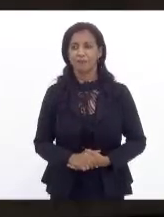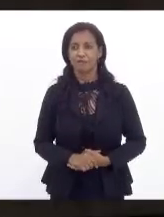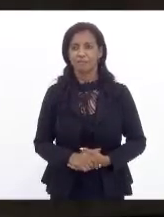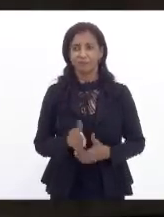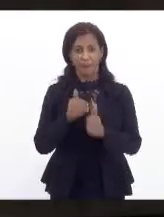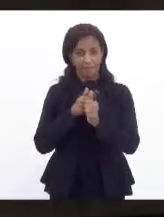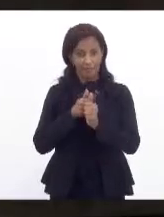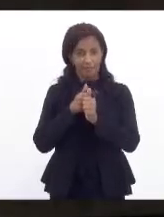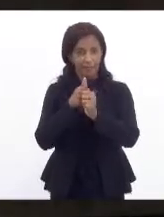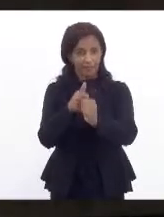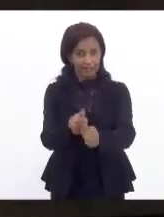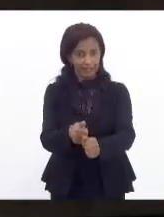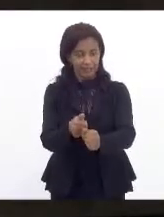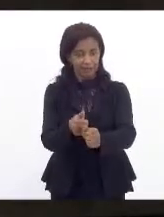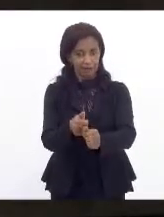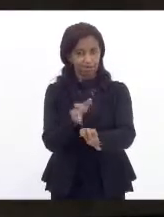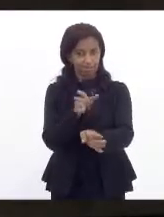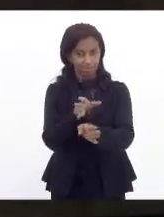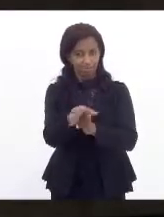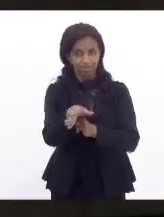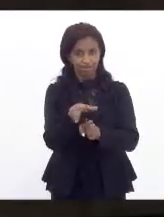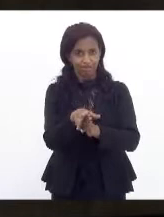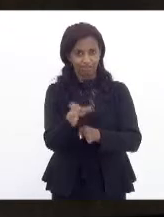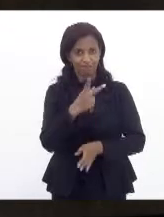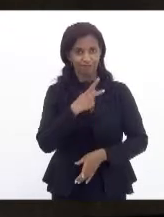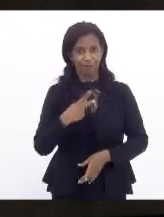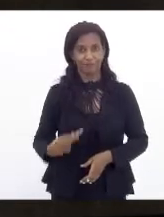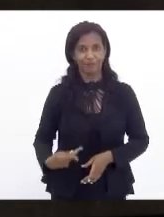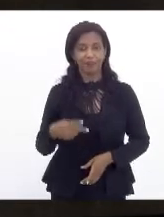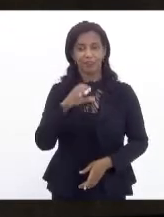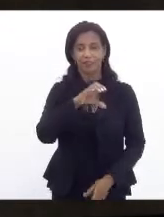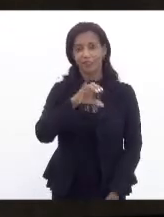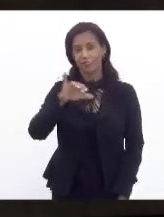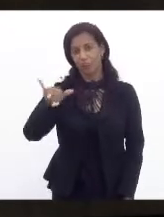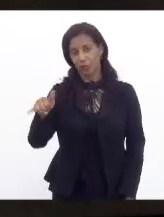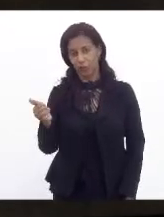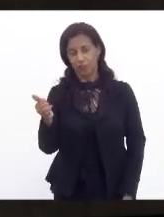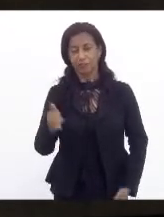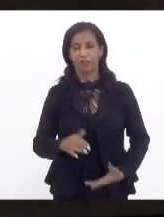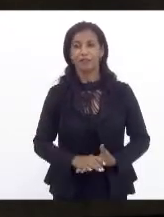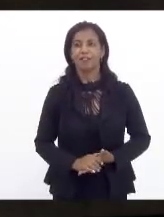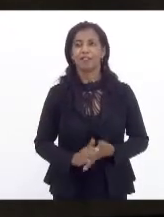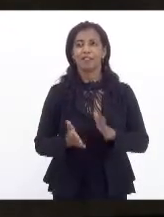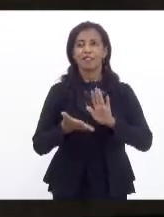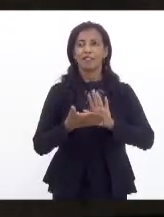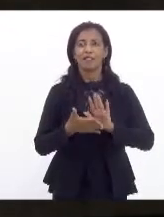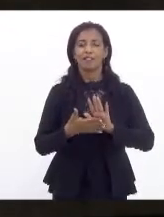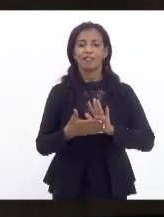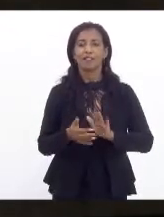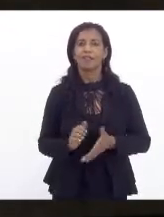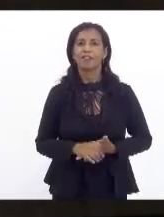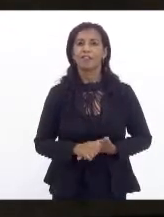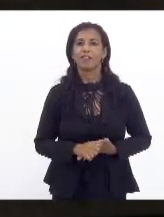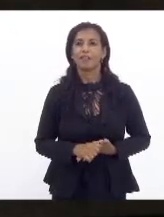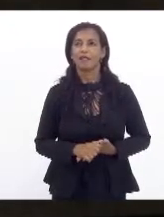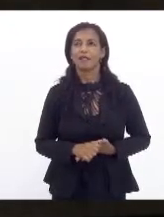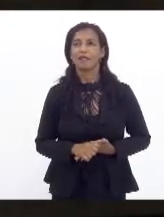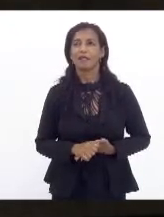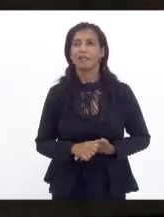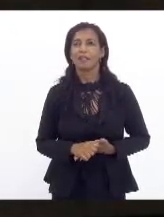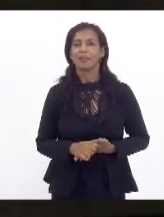seguindo a orientação do presidente da CCJ, o parecer é